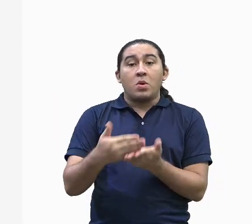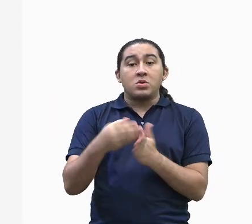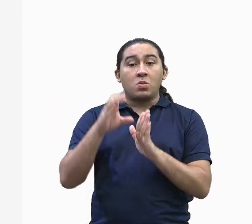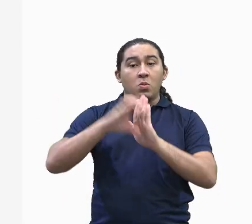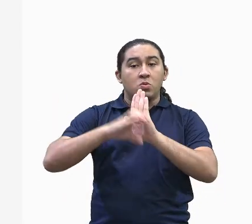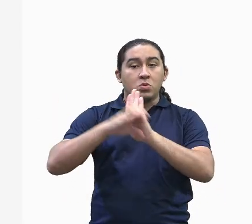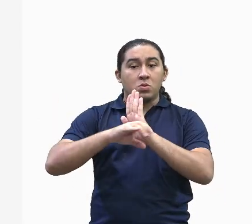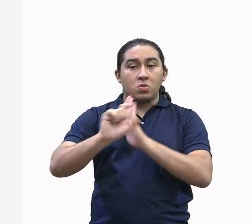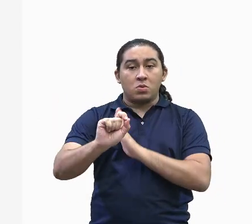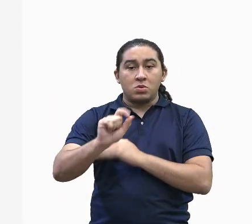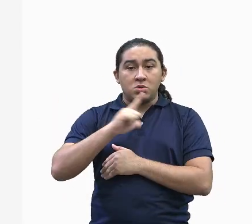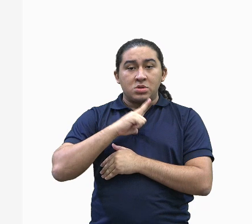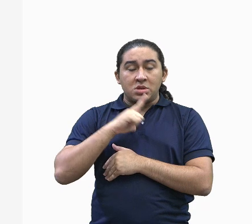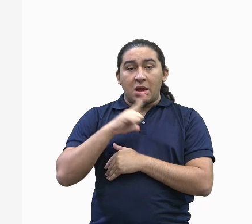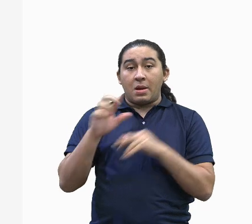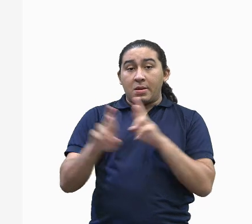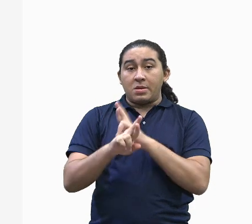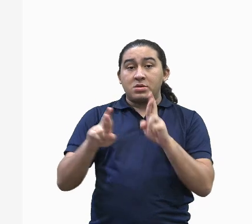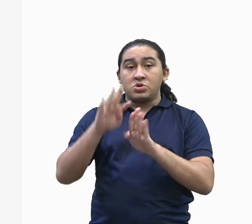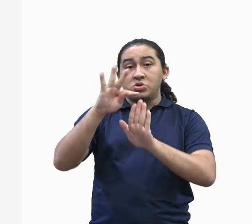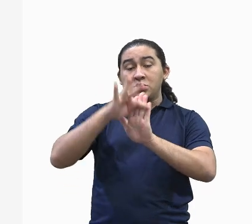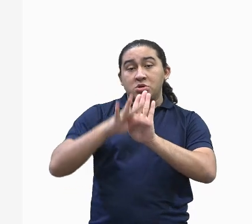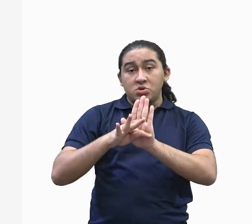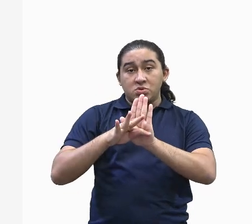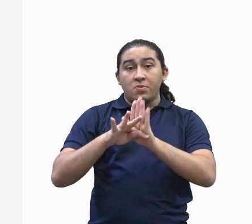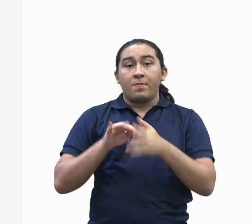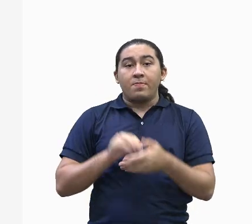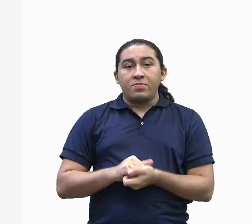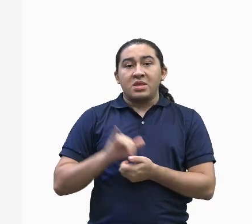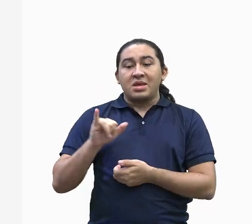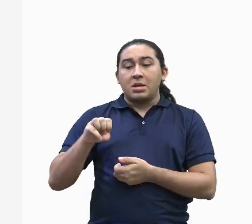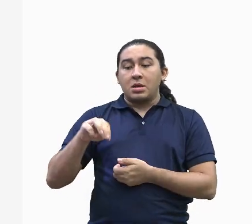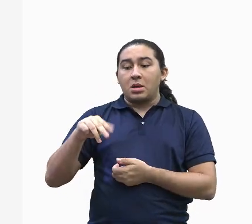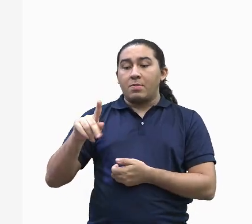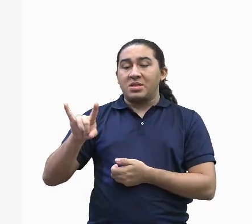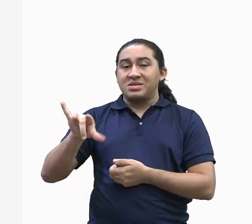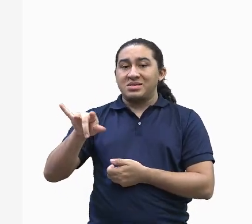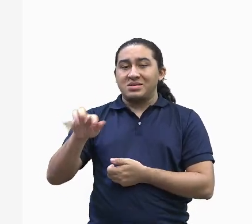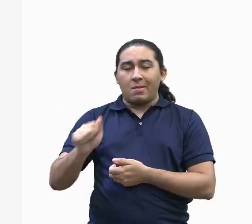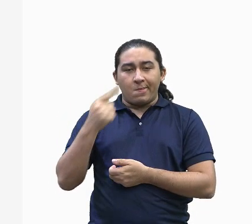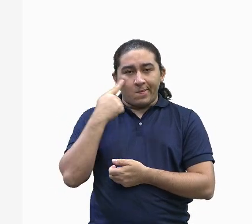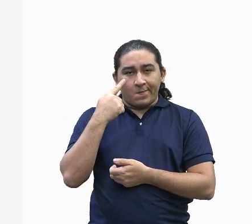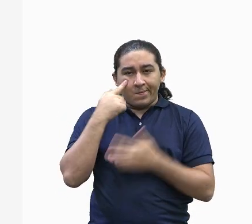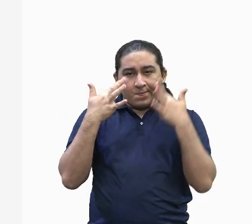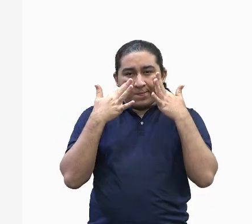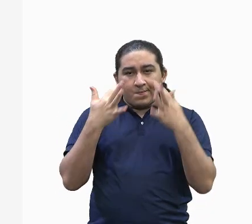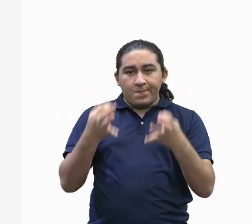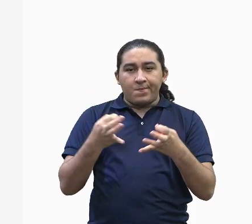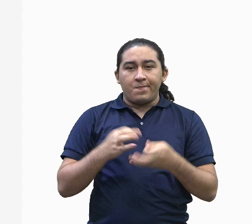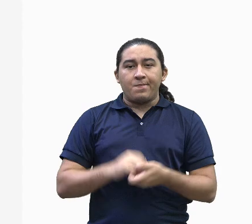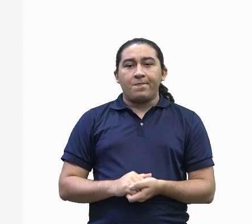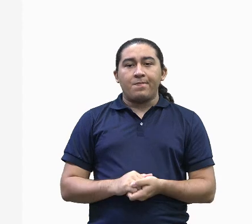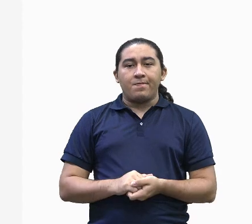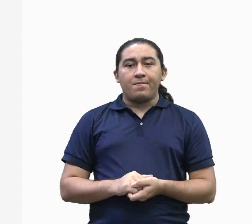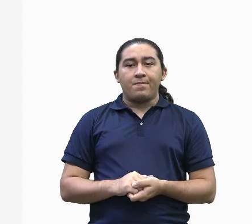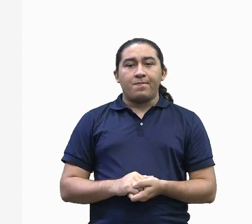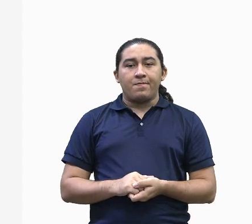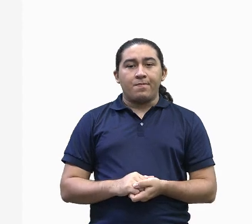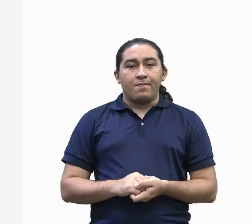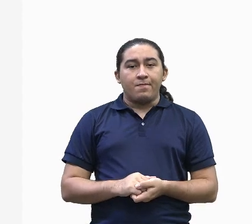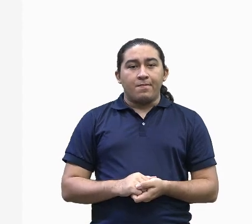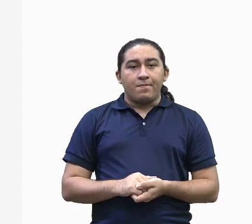da intertextualidade implícita. Acompanhe aí na tela. A